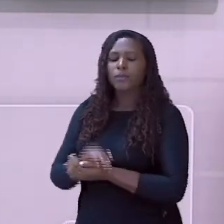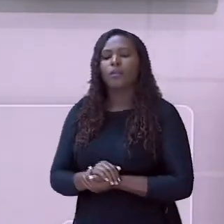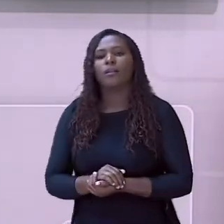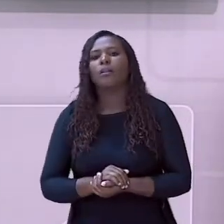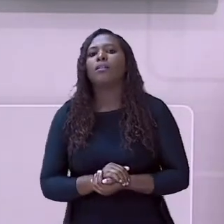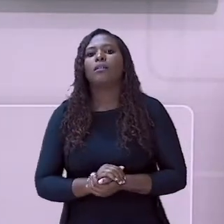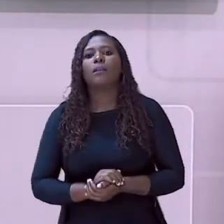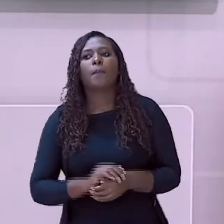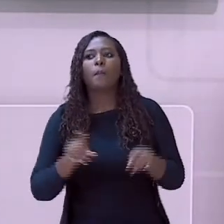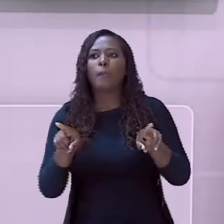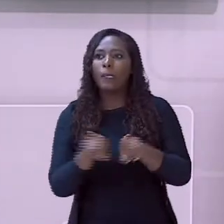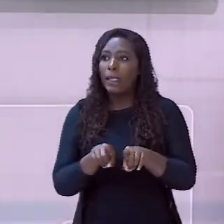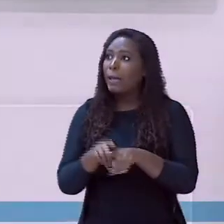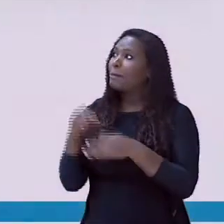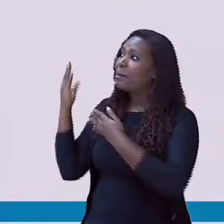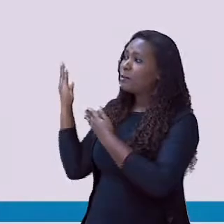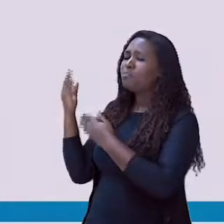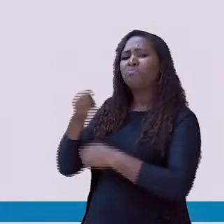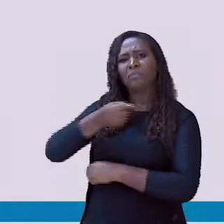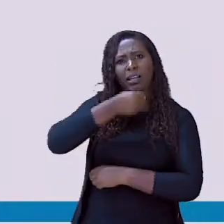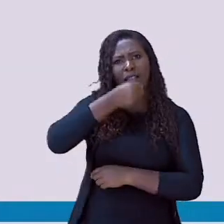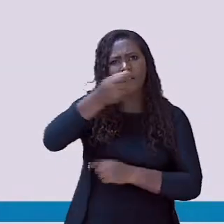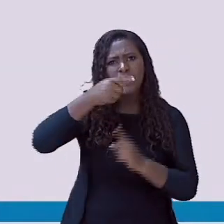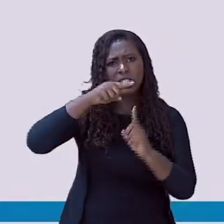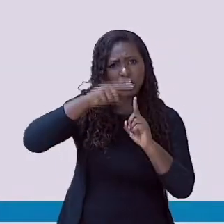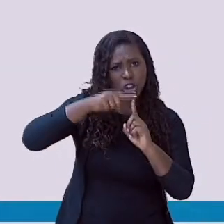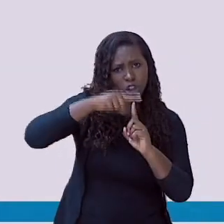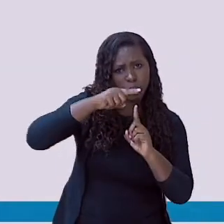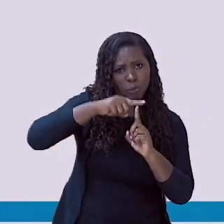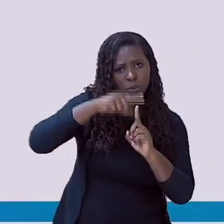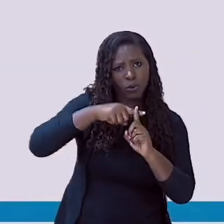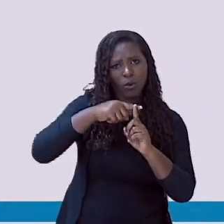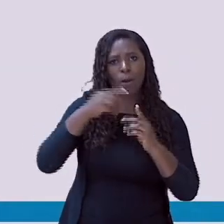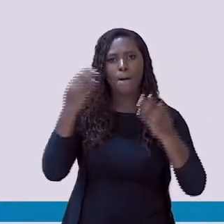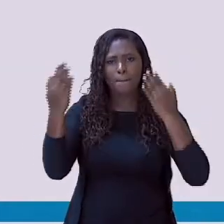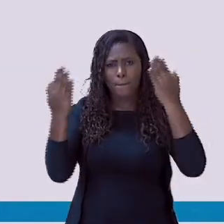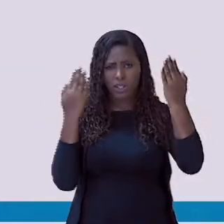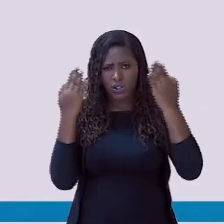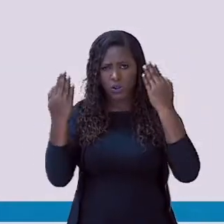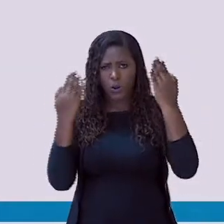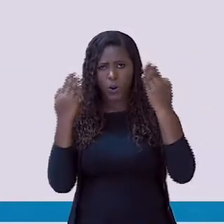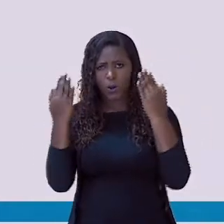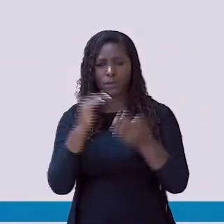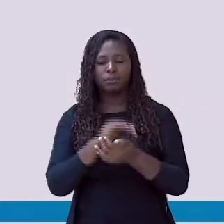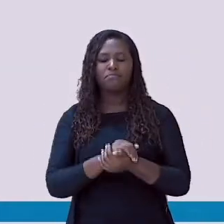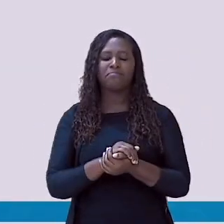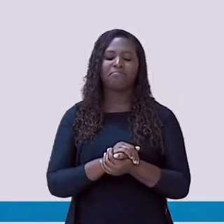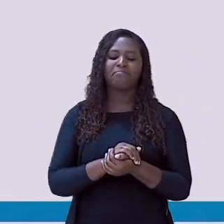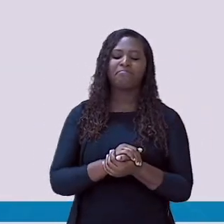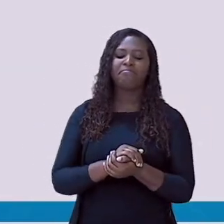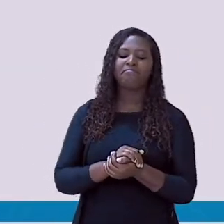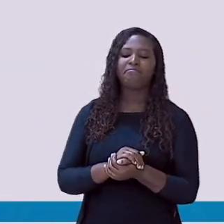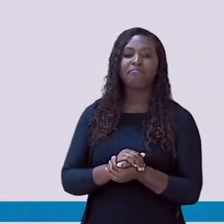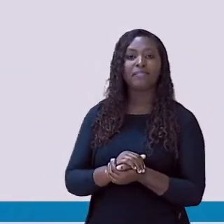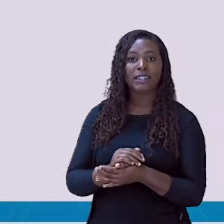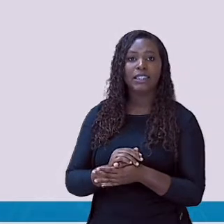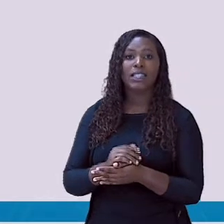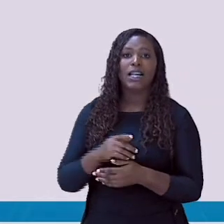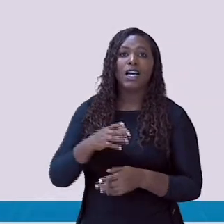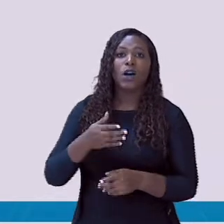Nós temos a entrevista psicológica. Ela é feita pela psicóloga. Geralmente, as